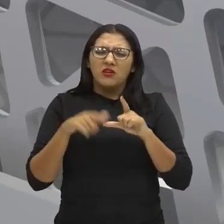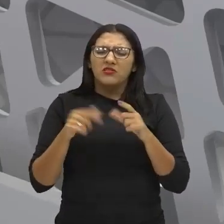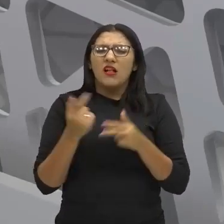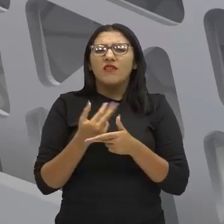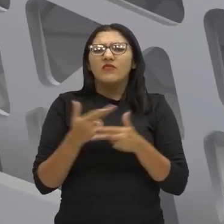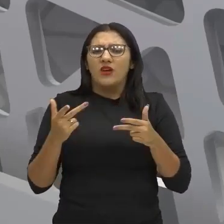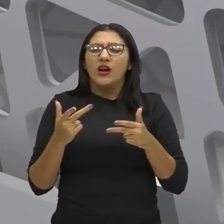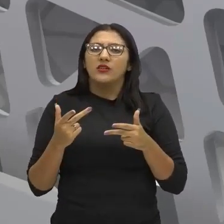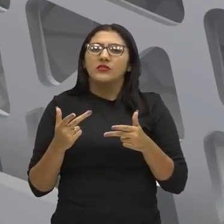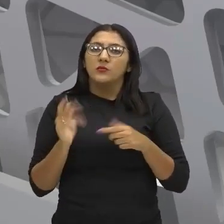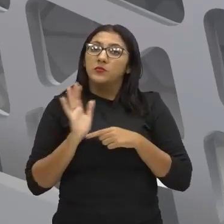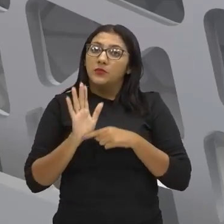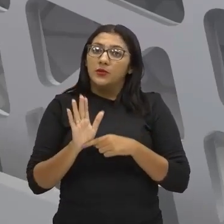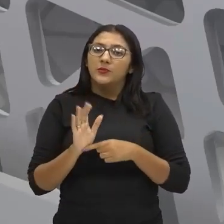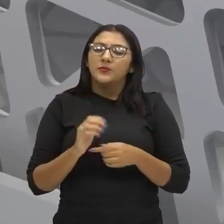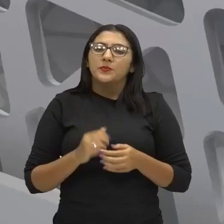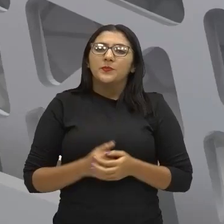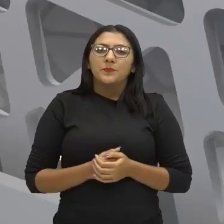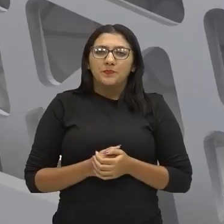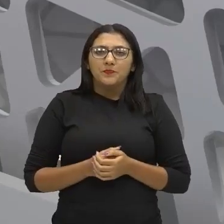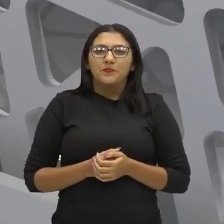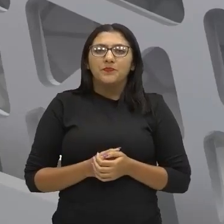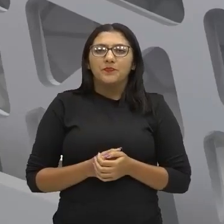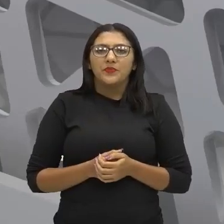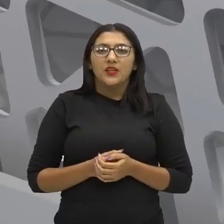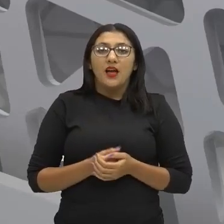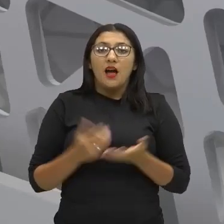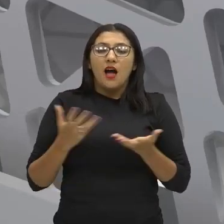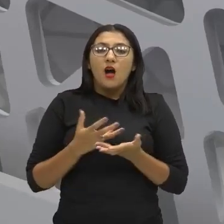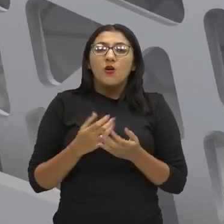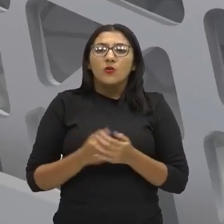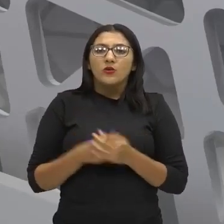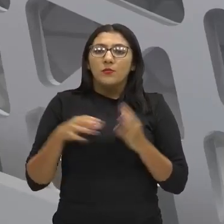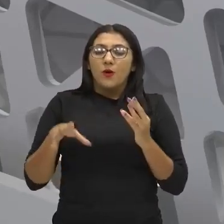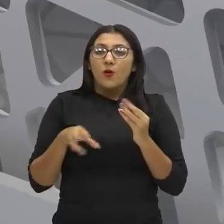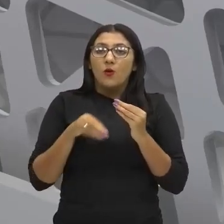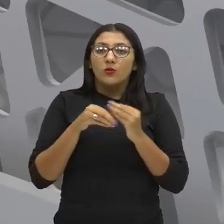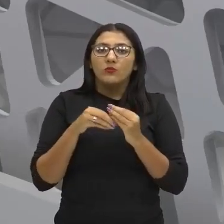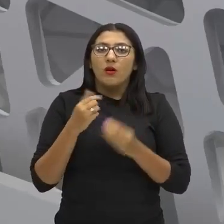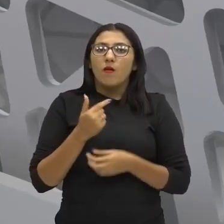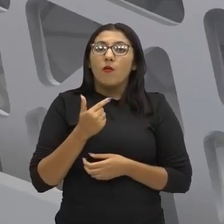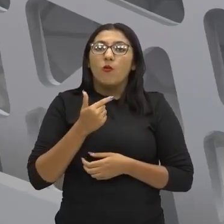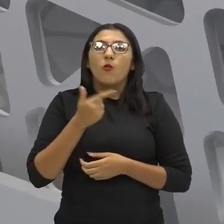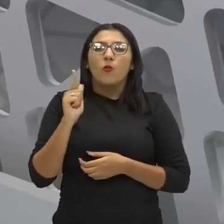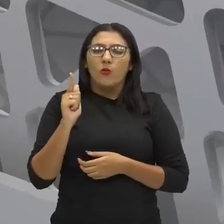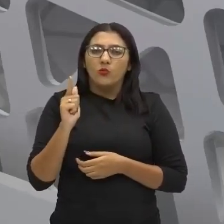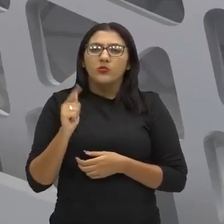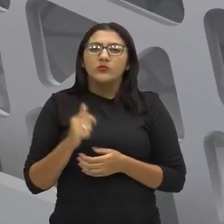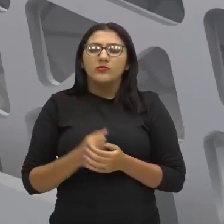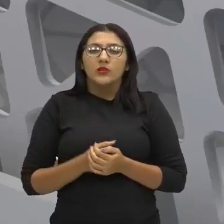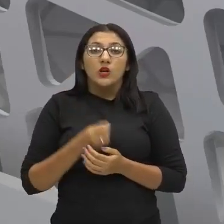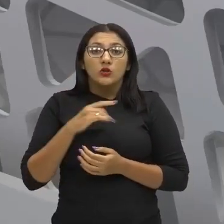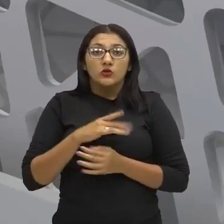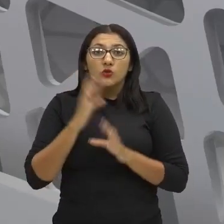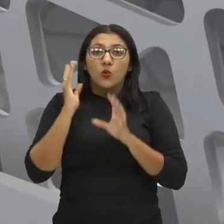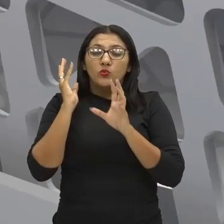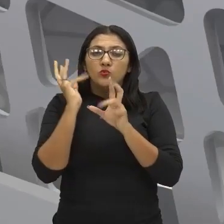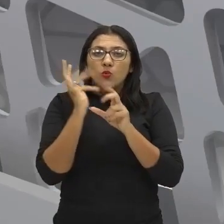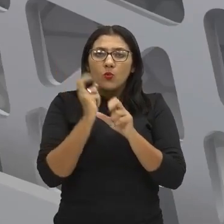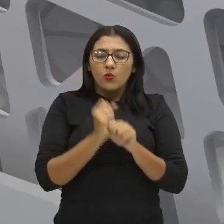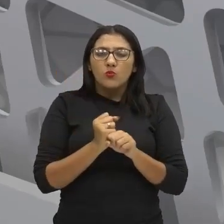diga o que é, certo? Agora, para resolver é uma outra questão. Você só